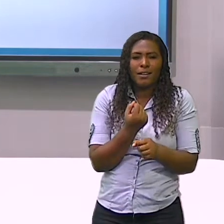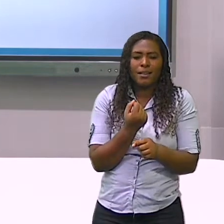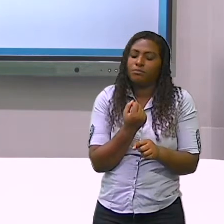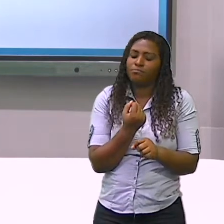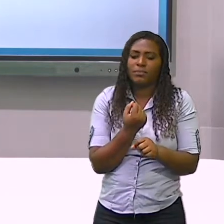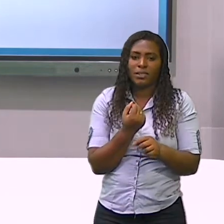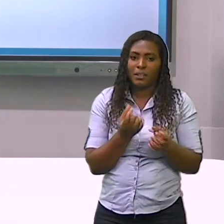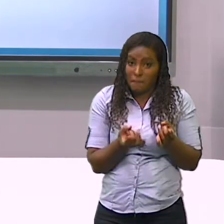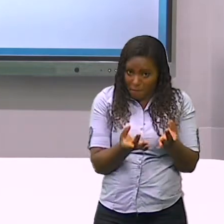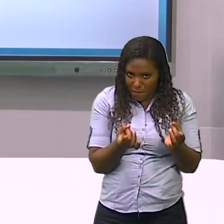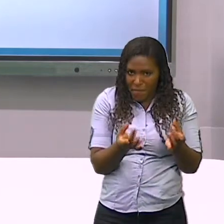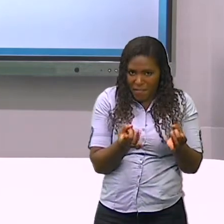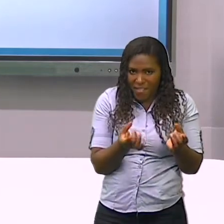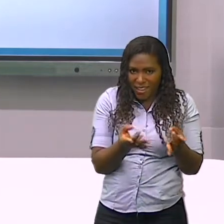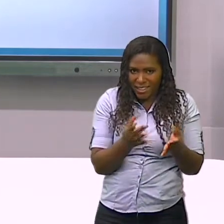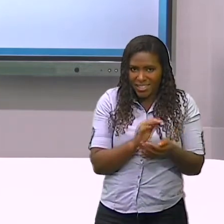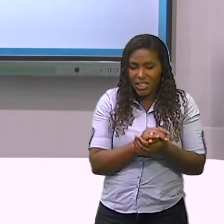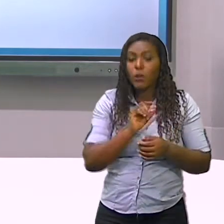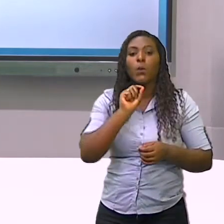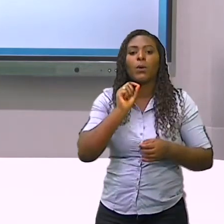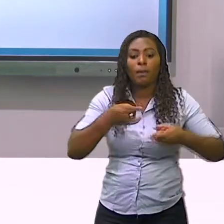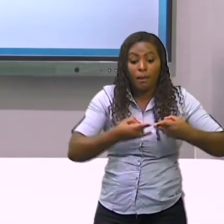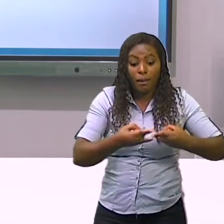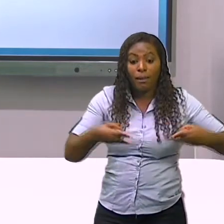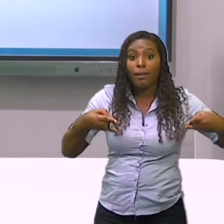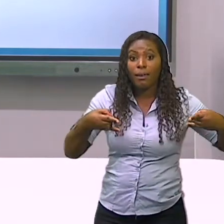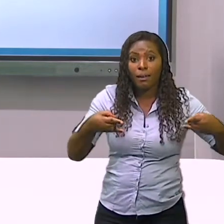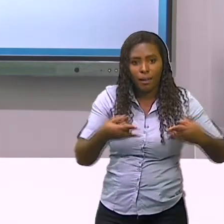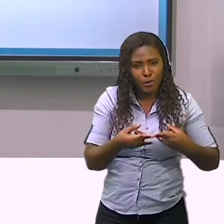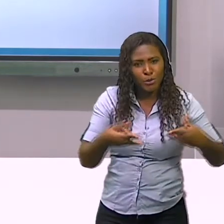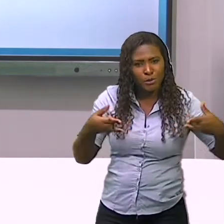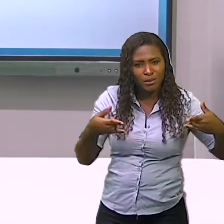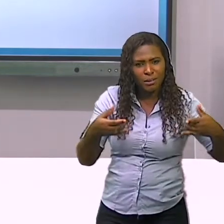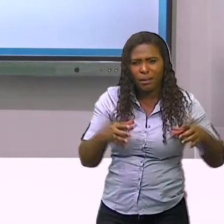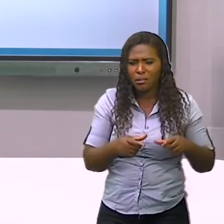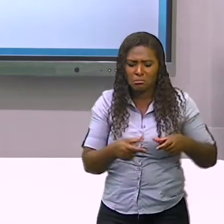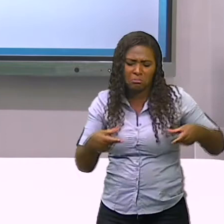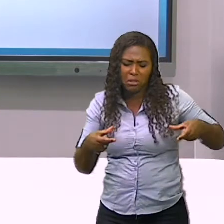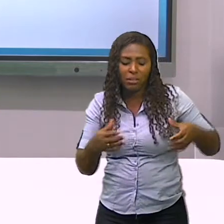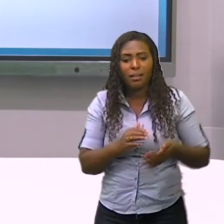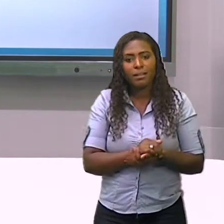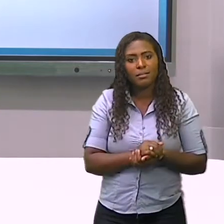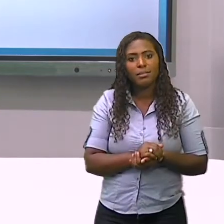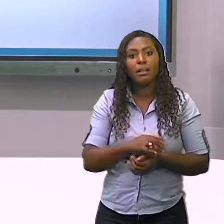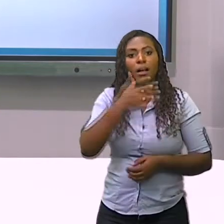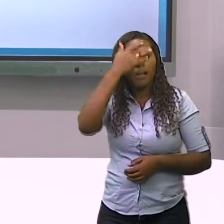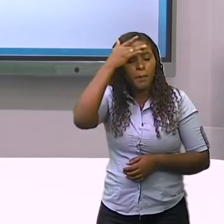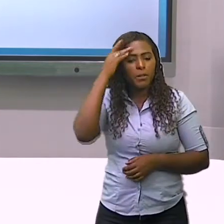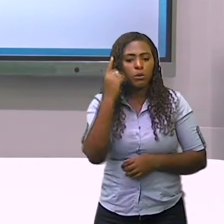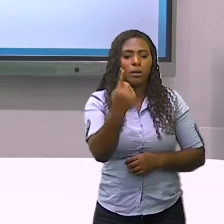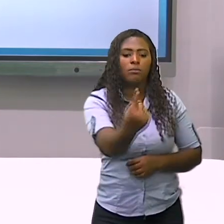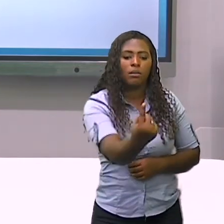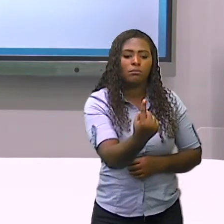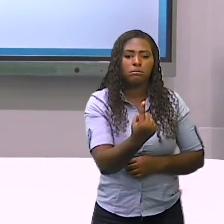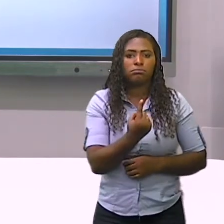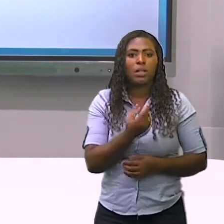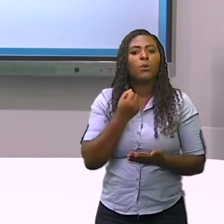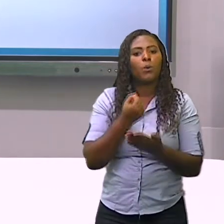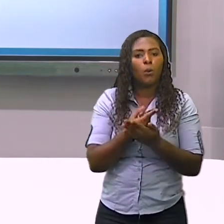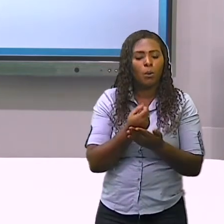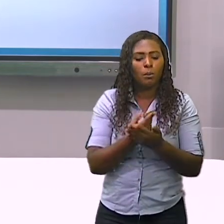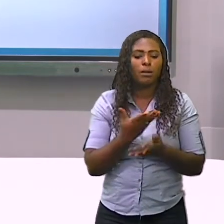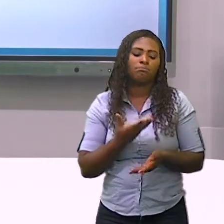vai depender da quantidade do público, de pessoas que vão até o cinema.